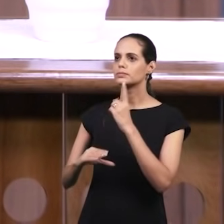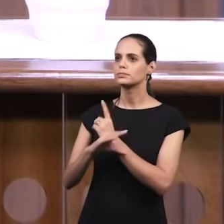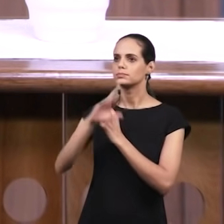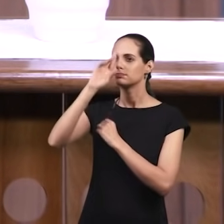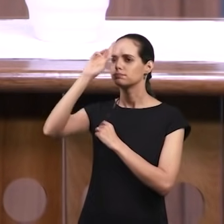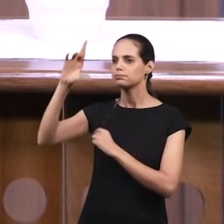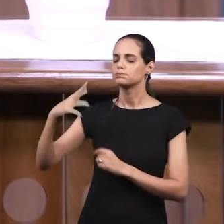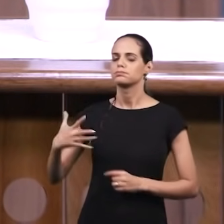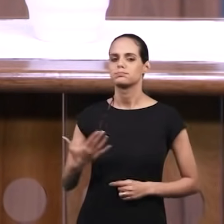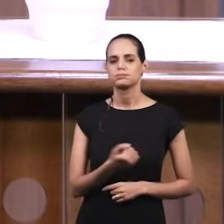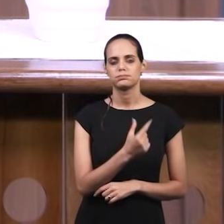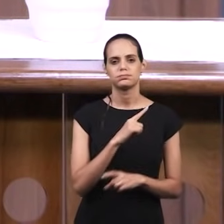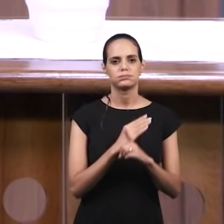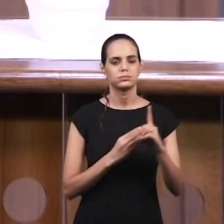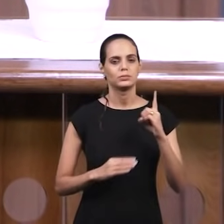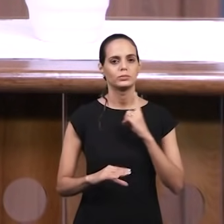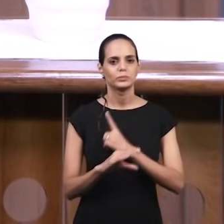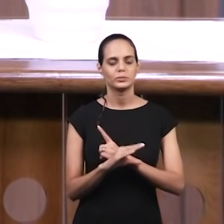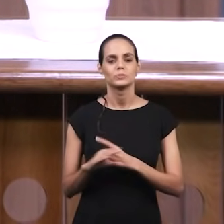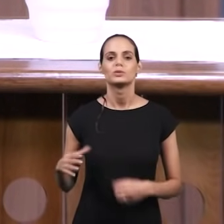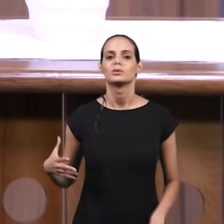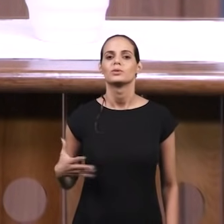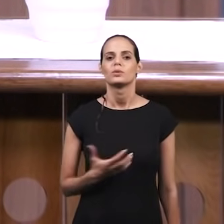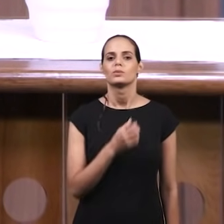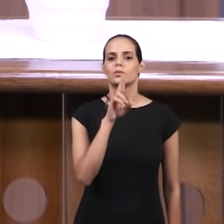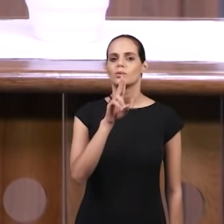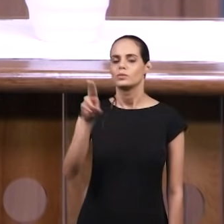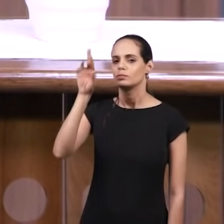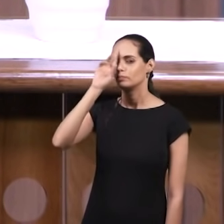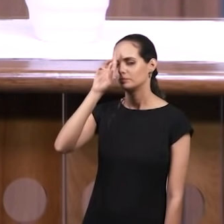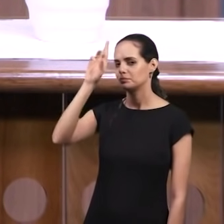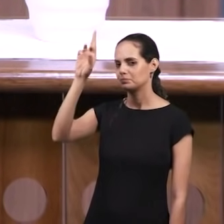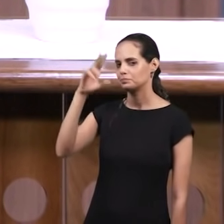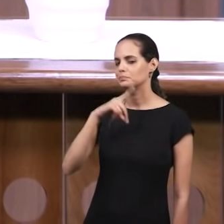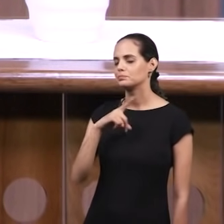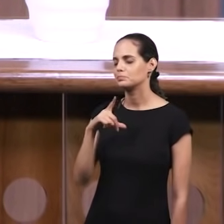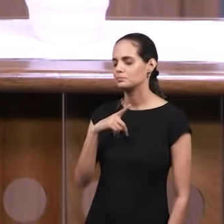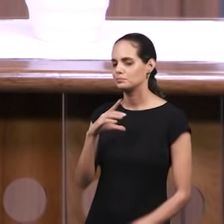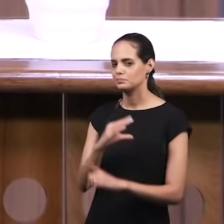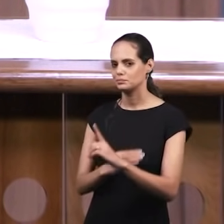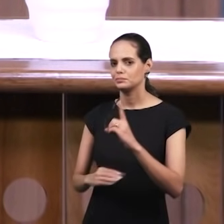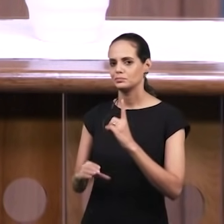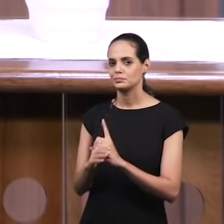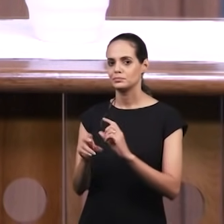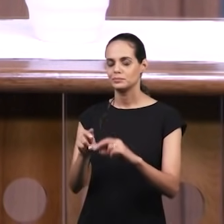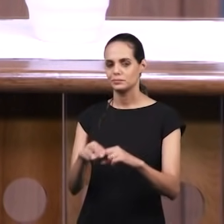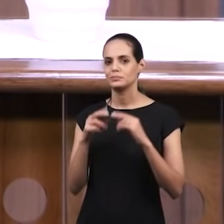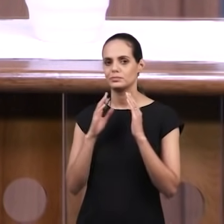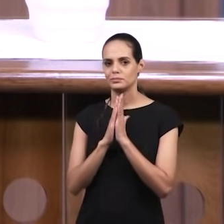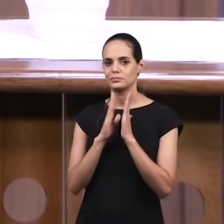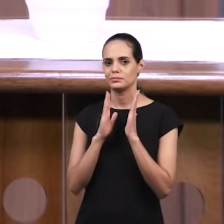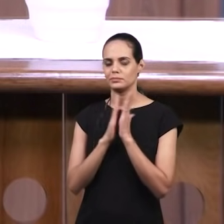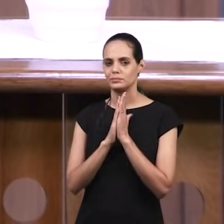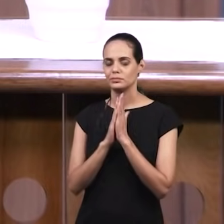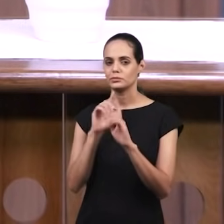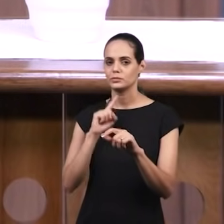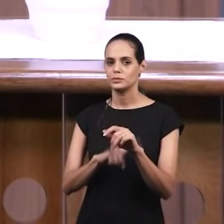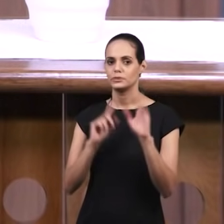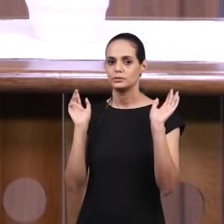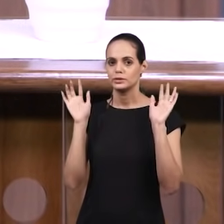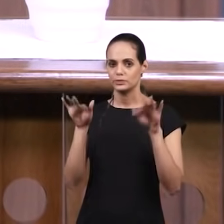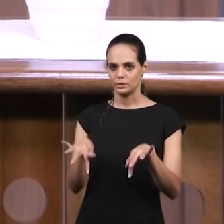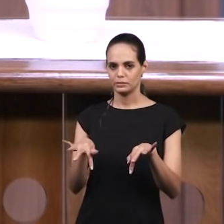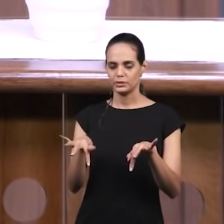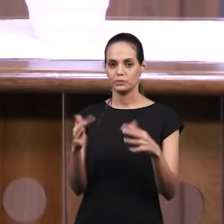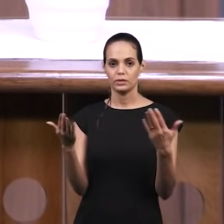a adoração que há nesse culto, o louvor ao nome do Senhor que há nesse culto, através dessa oração no seu encerramento. Eu